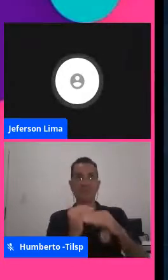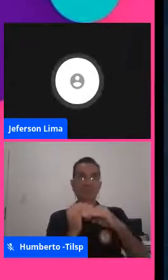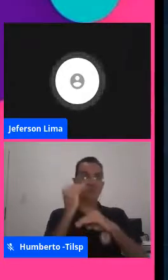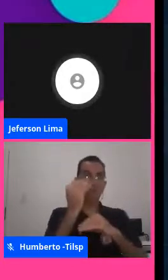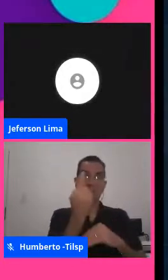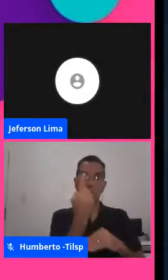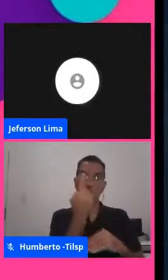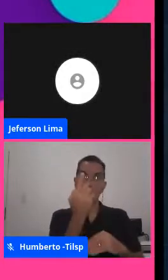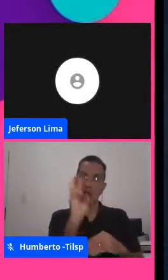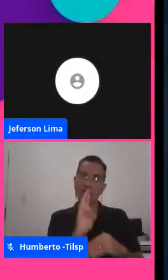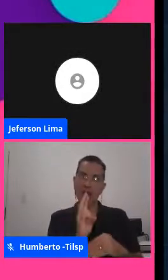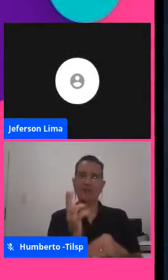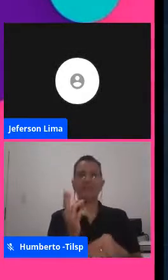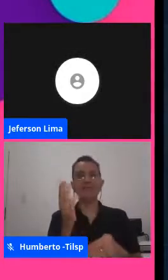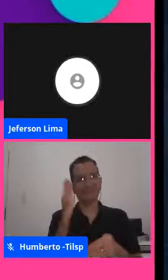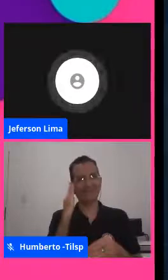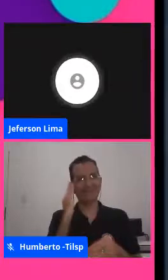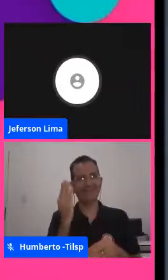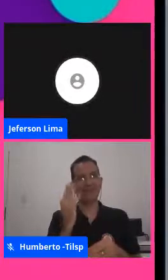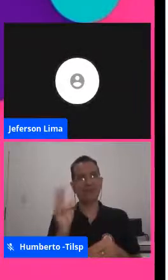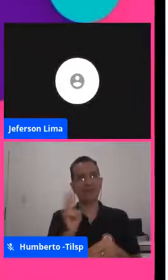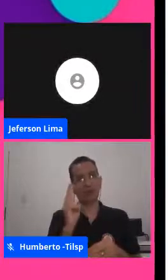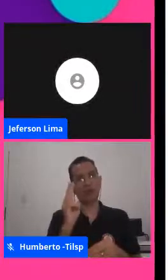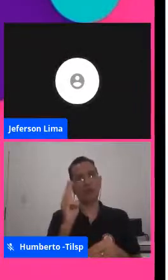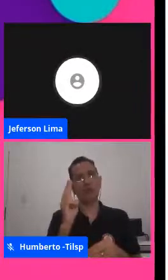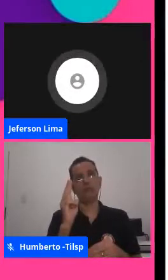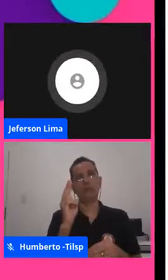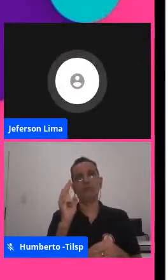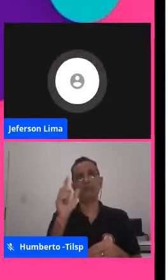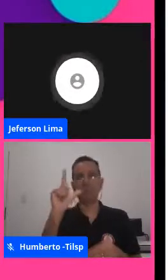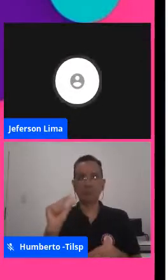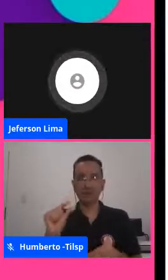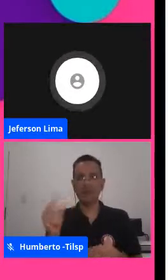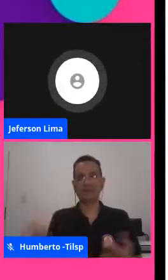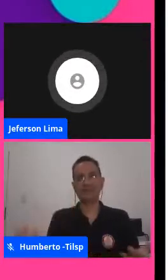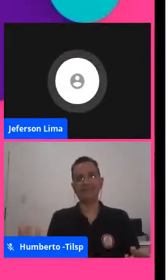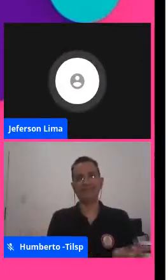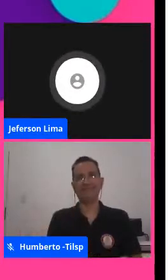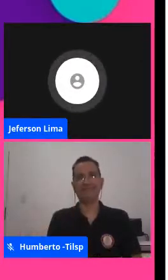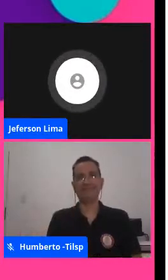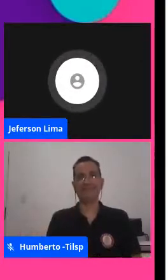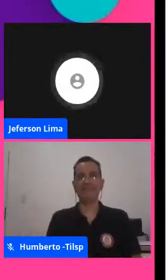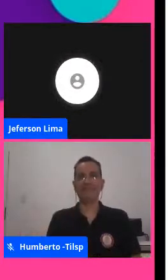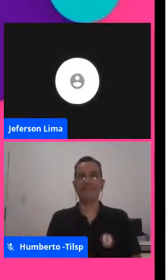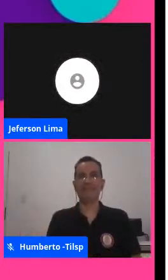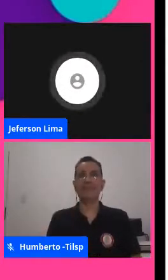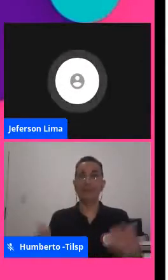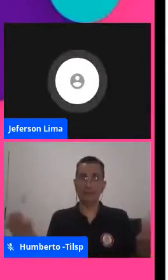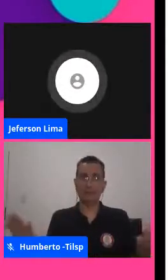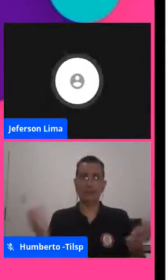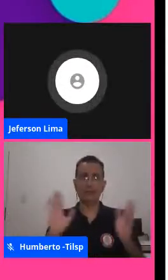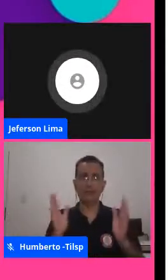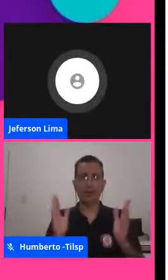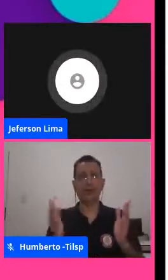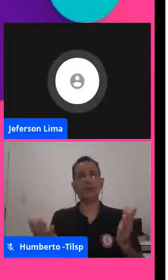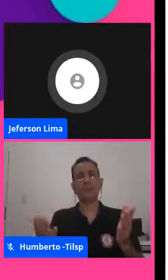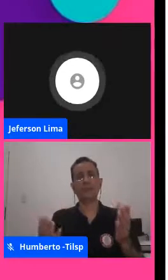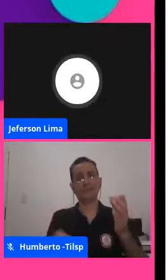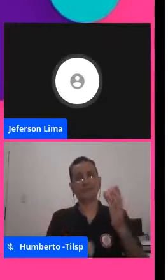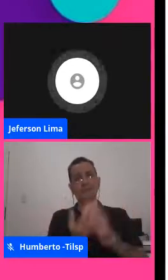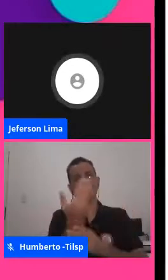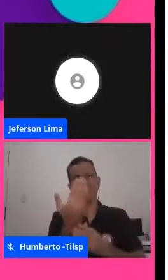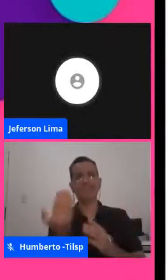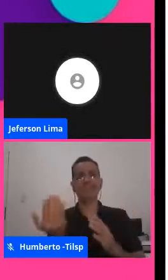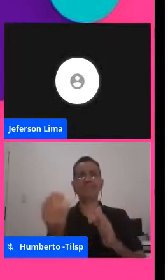isso seja um valor muito pequeno, tranquilo? Então a gente tem lá, distanciou nossa interface. Como eu falei, a